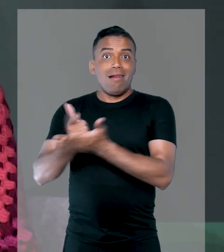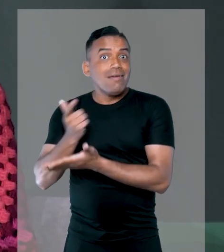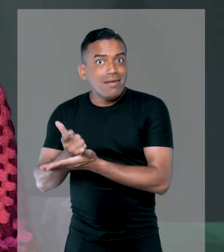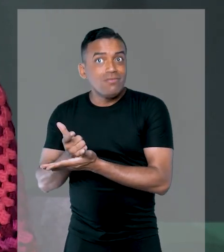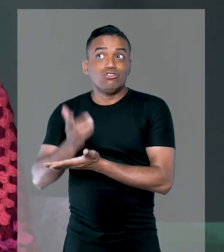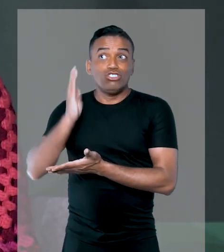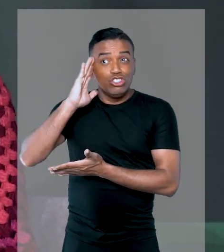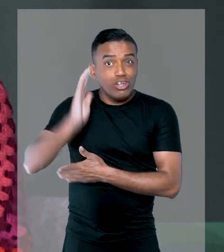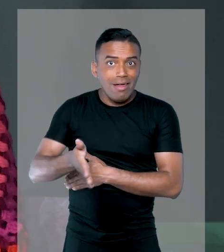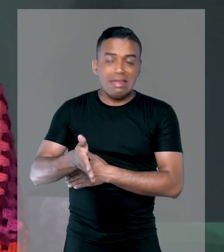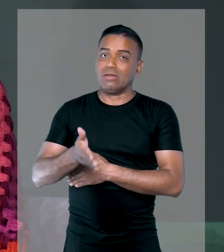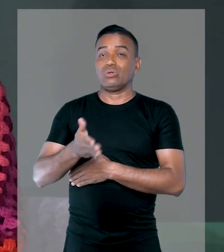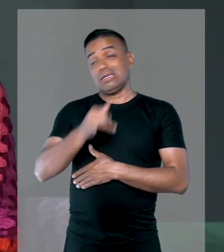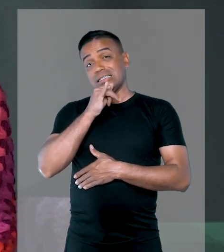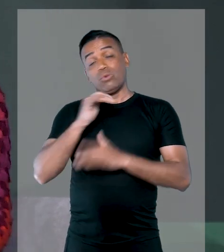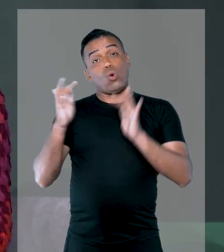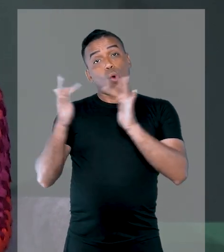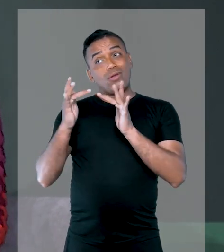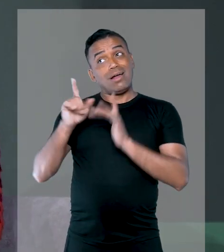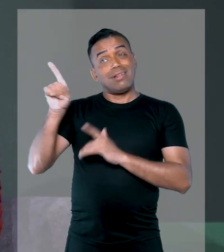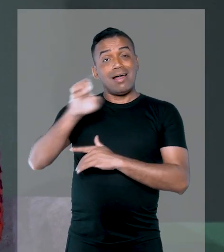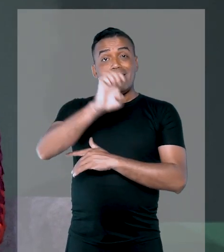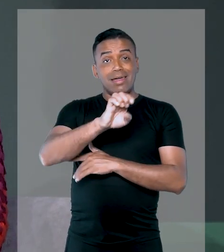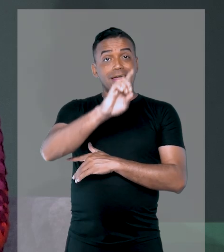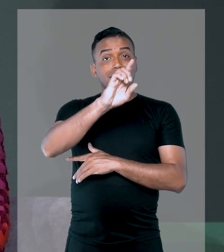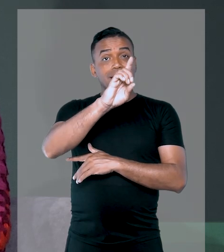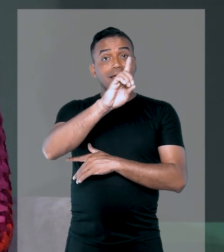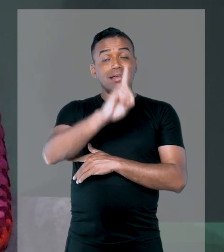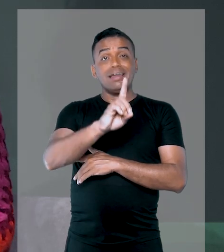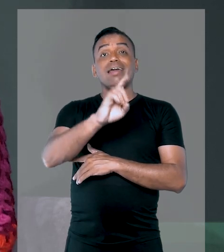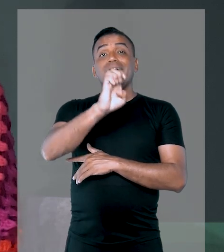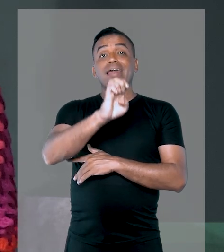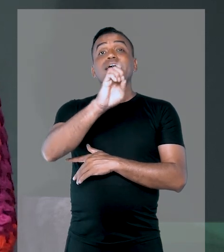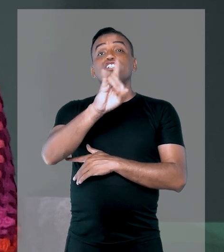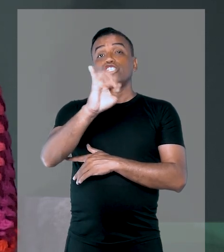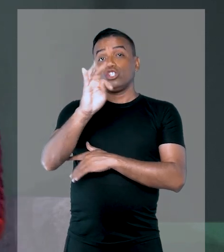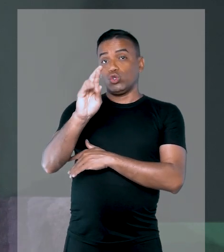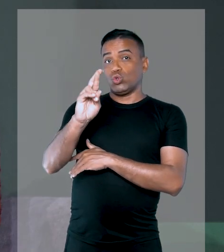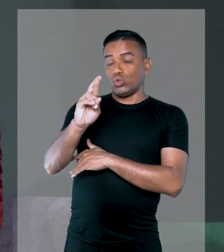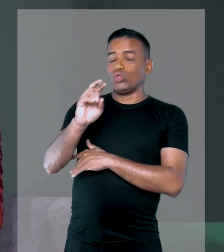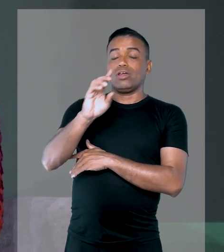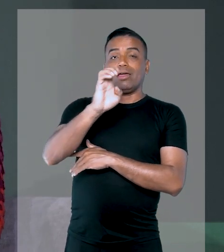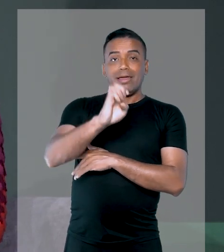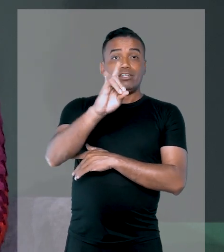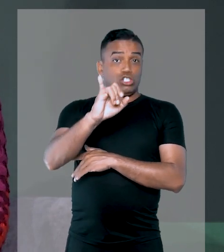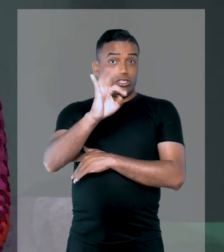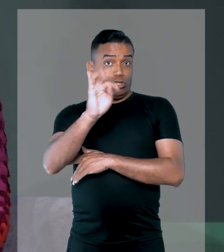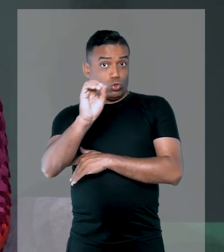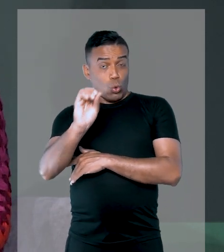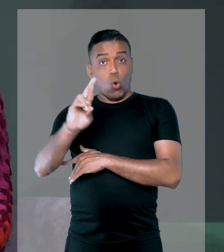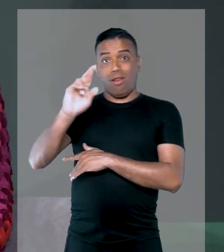e ir para o livro, porque quando eu entrei em contato com a editora, eles me pediram algumas coisas que eu não tinha. E, para ser muito sincera, a parte mais difícil do livro